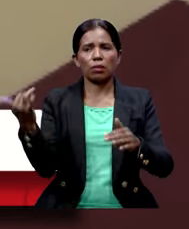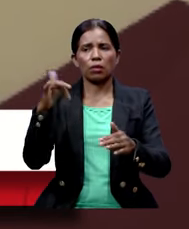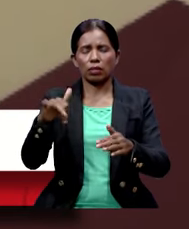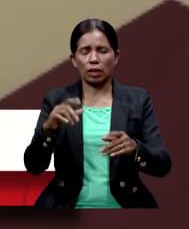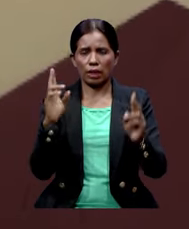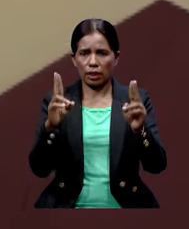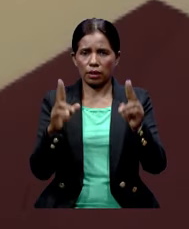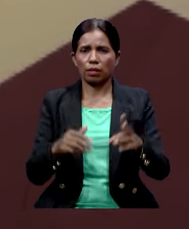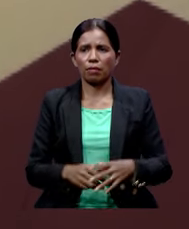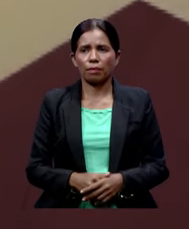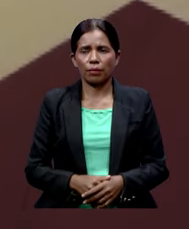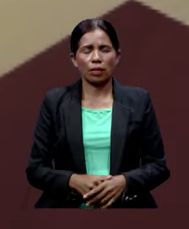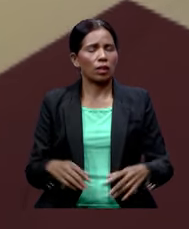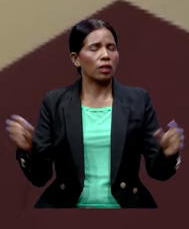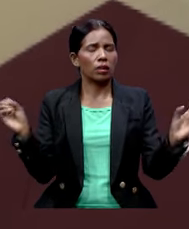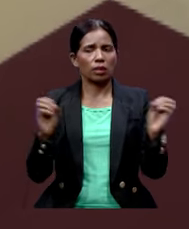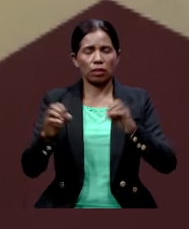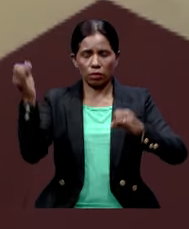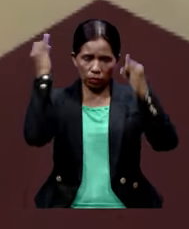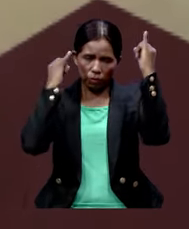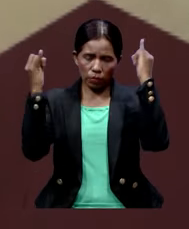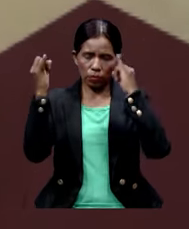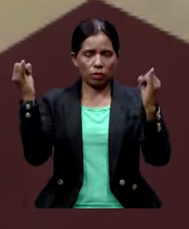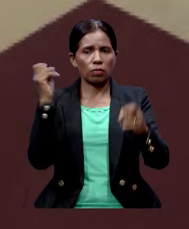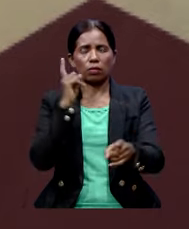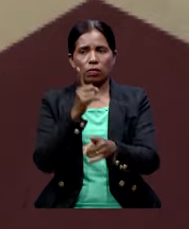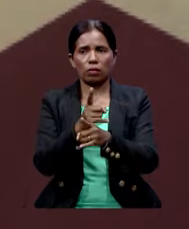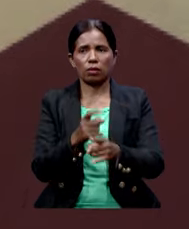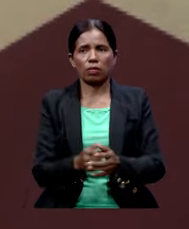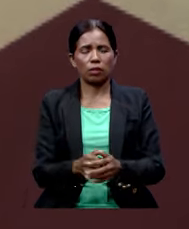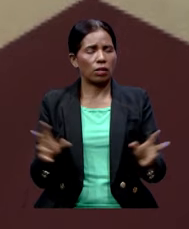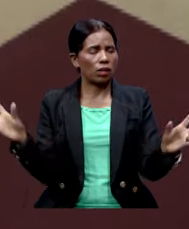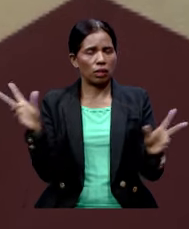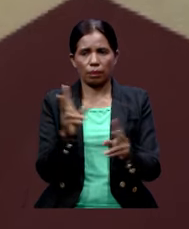ziu. E nem lá os informativos, lá é liu.